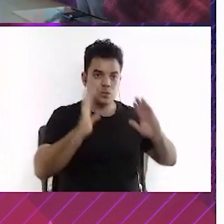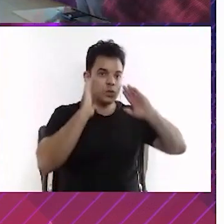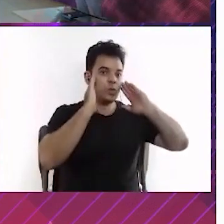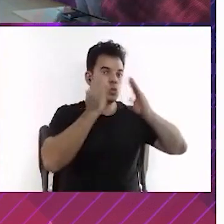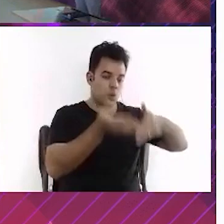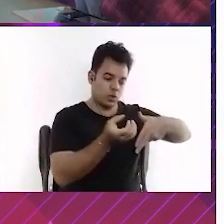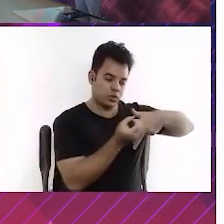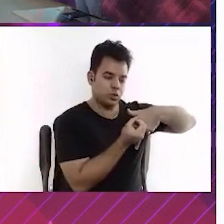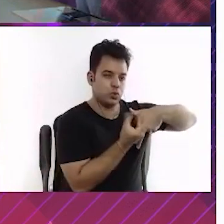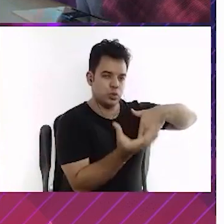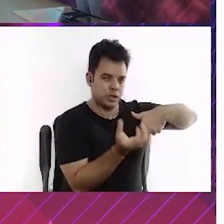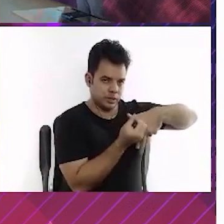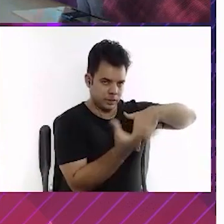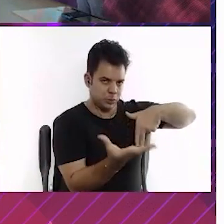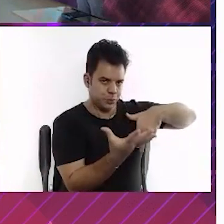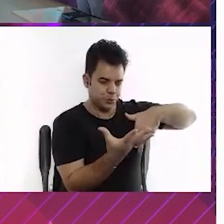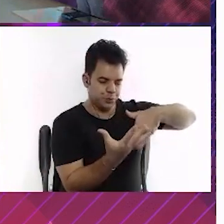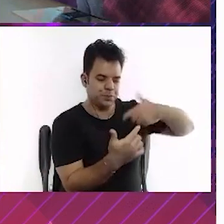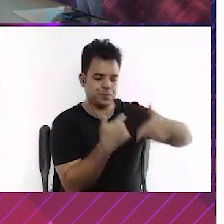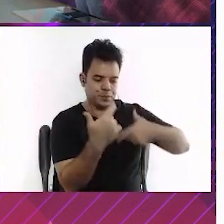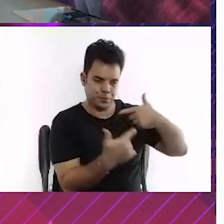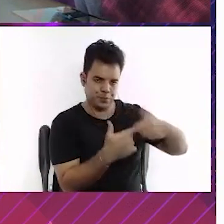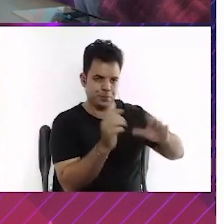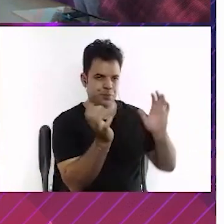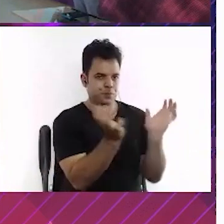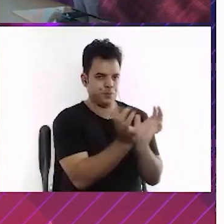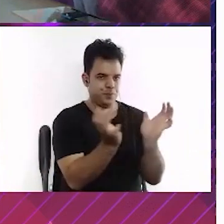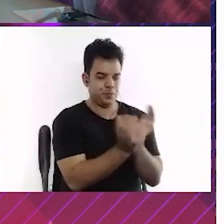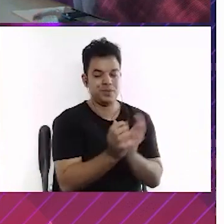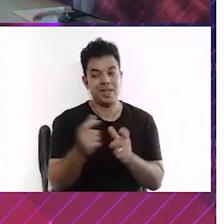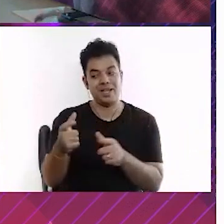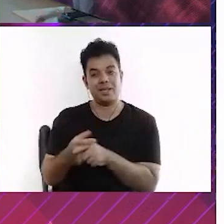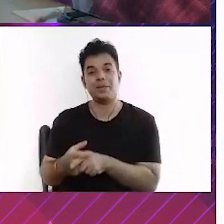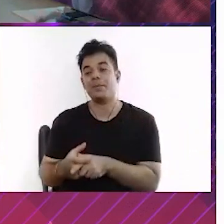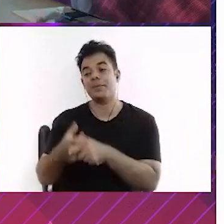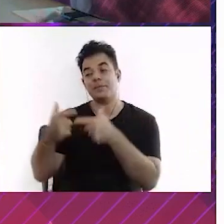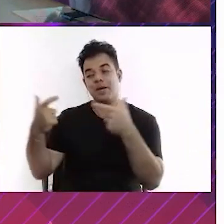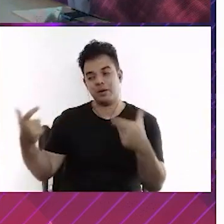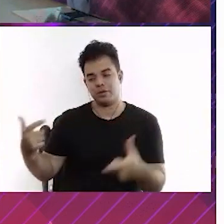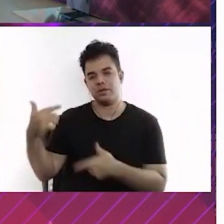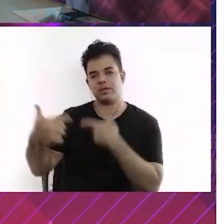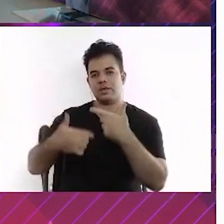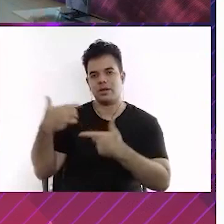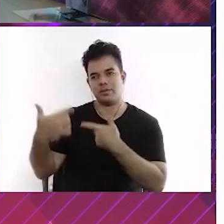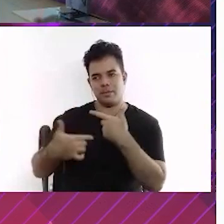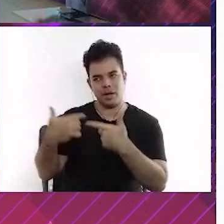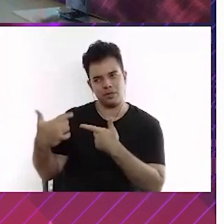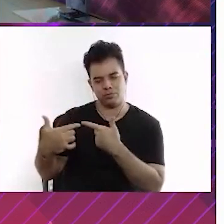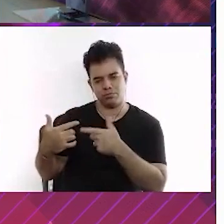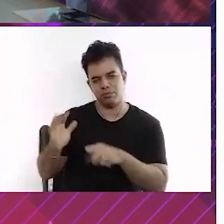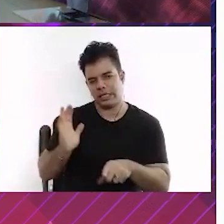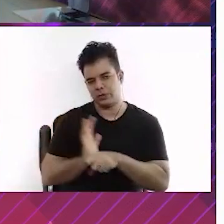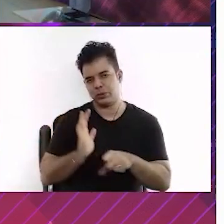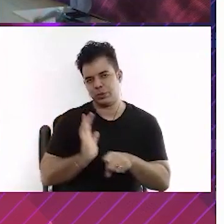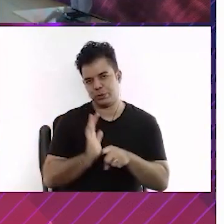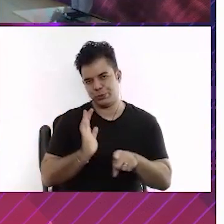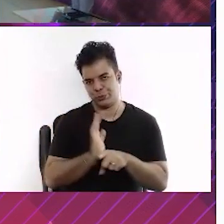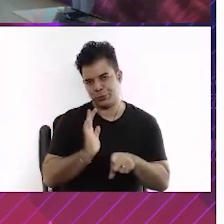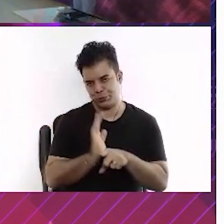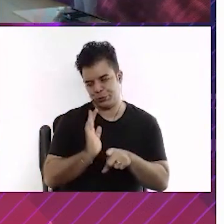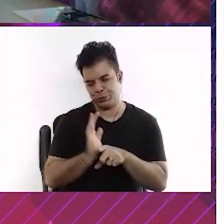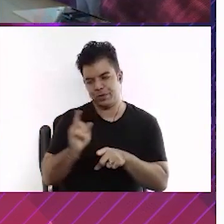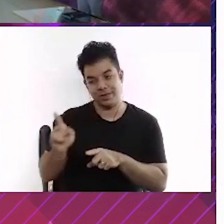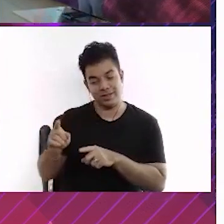doação e outros profissionais que são a grande maioria que trabalham indiretamente. Esses profissionais que trabalham